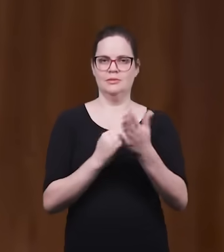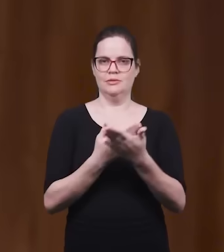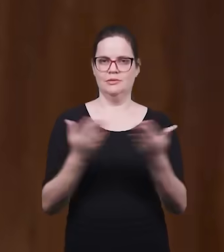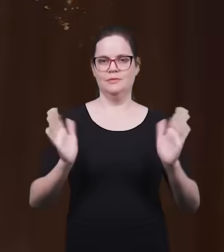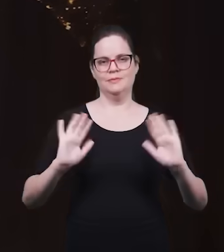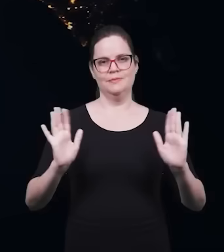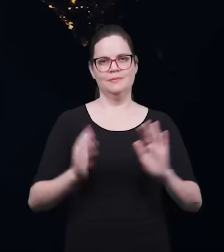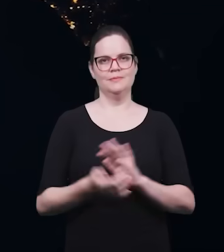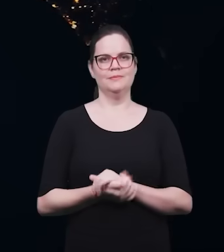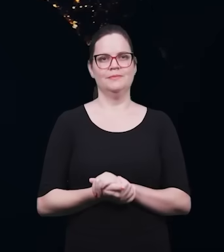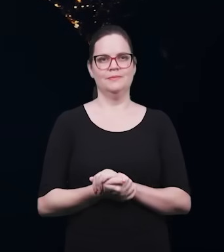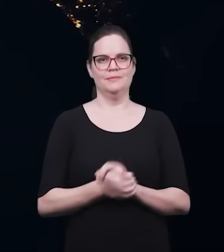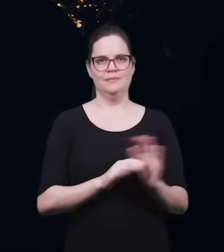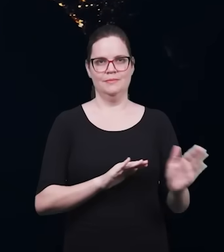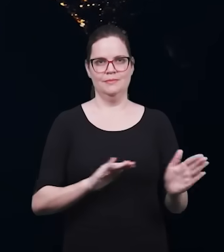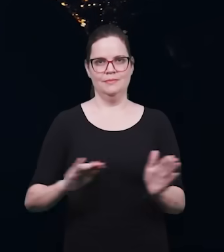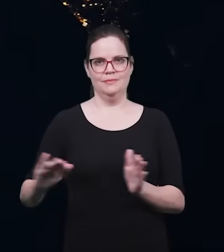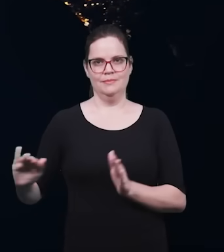próxima.